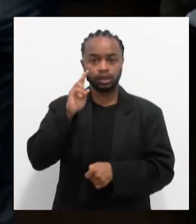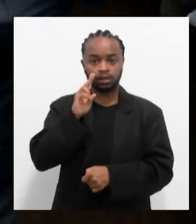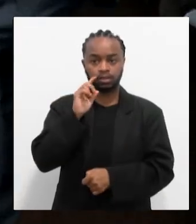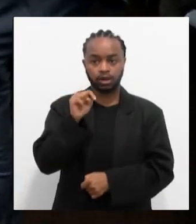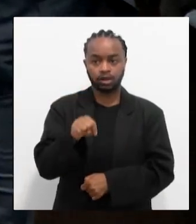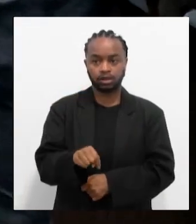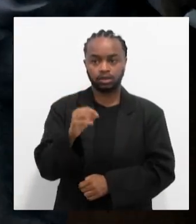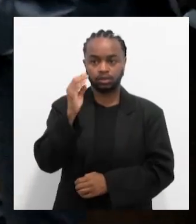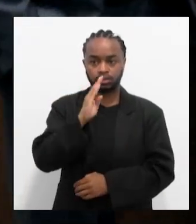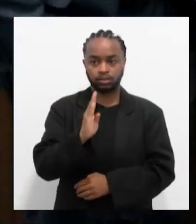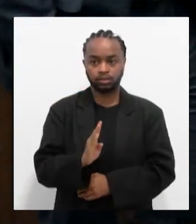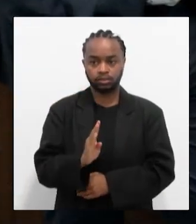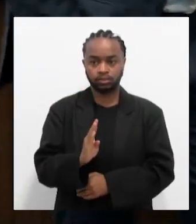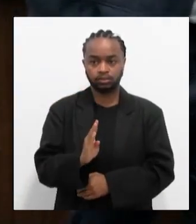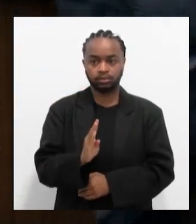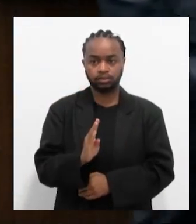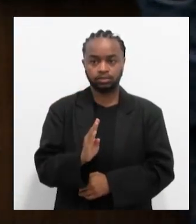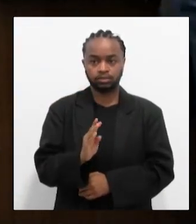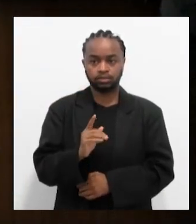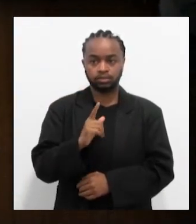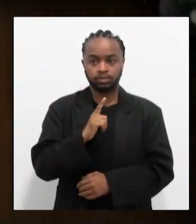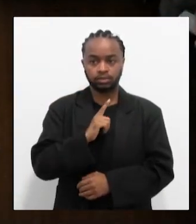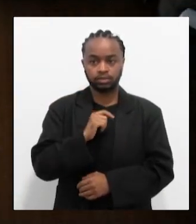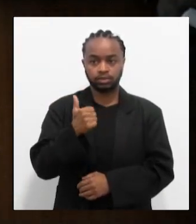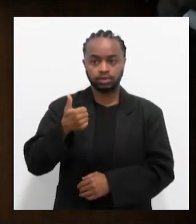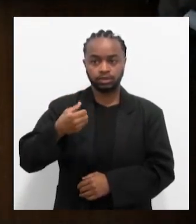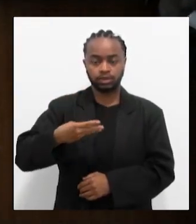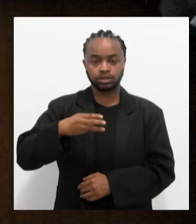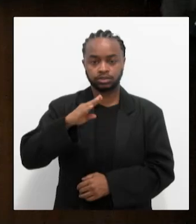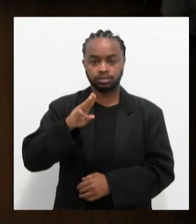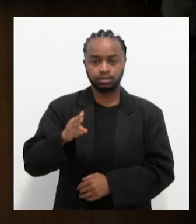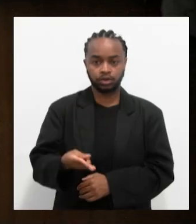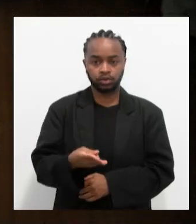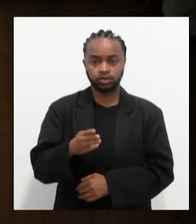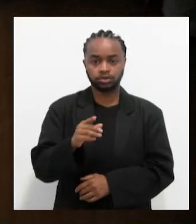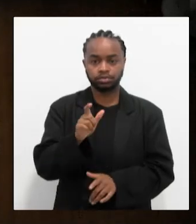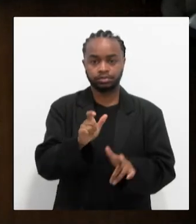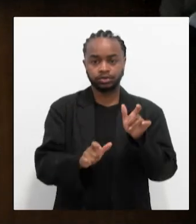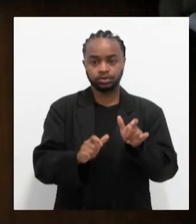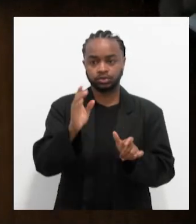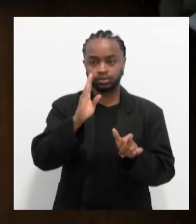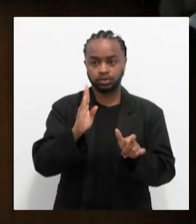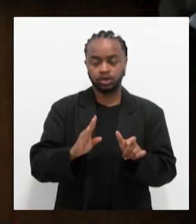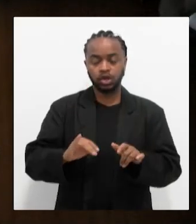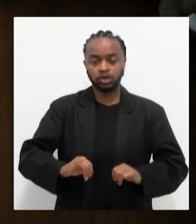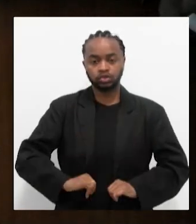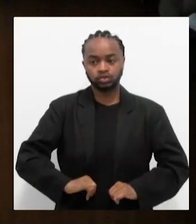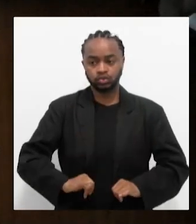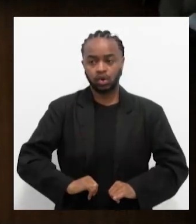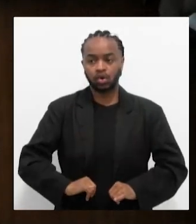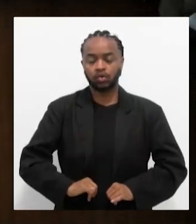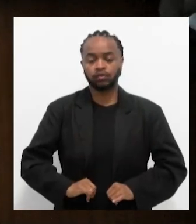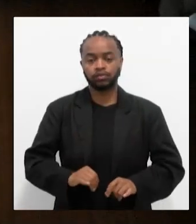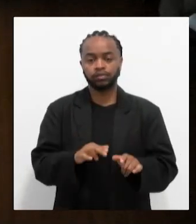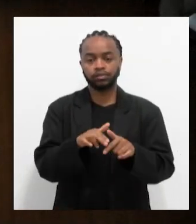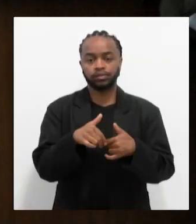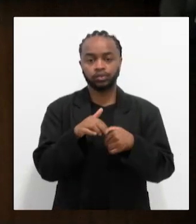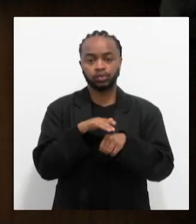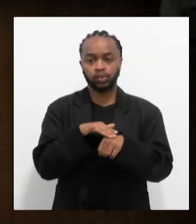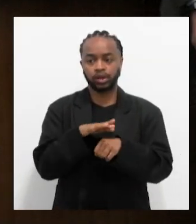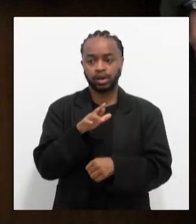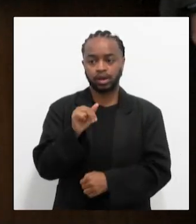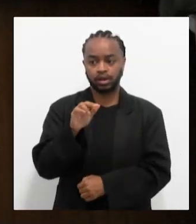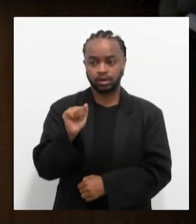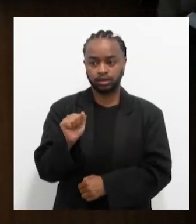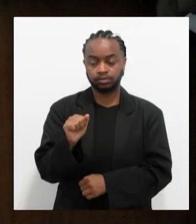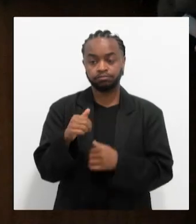deputado, nós temos pelo menos 13 milhões de brasileiros que sofrem de algum tipo de doença rara.